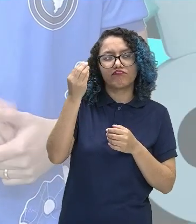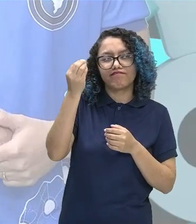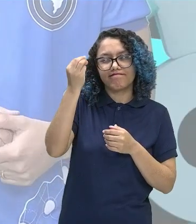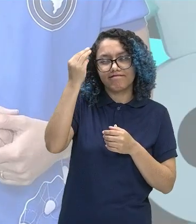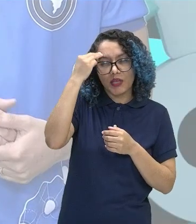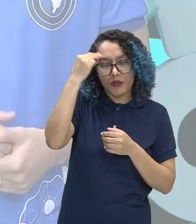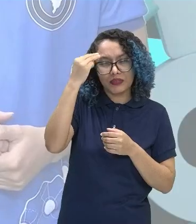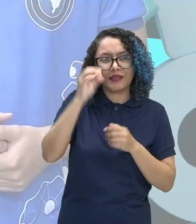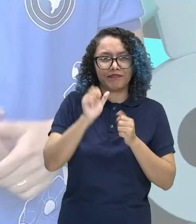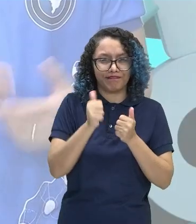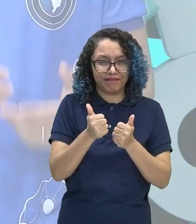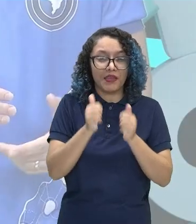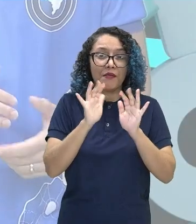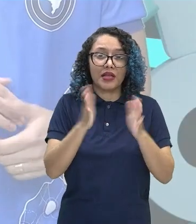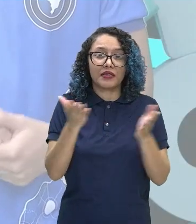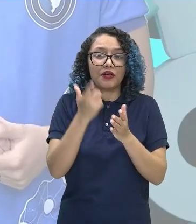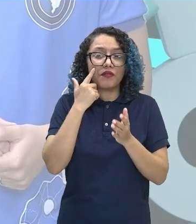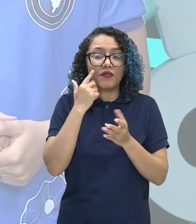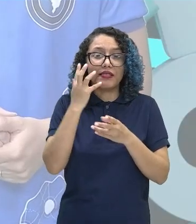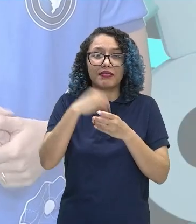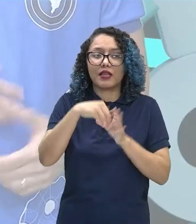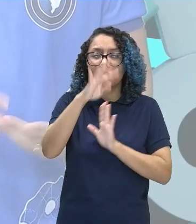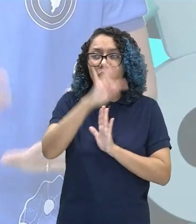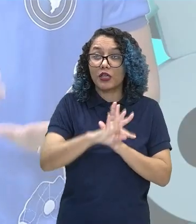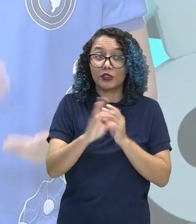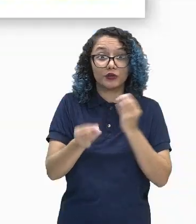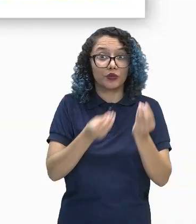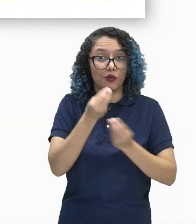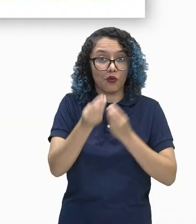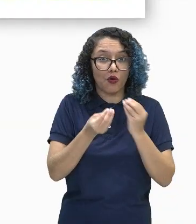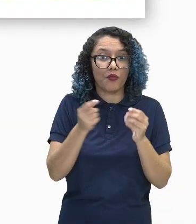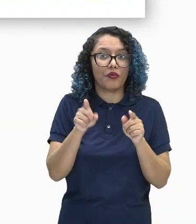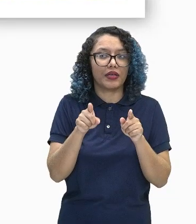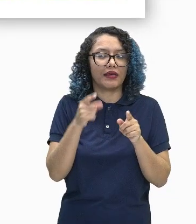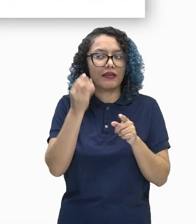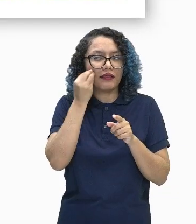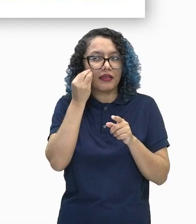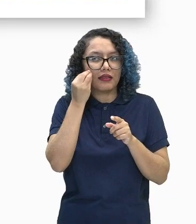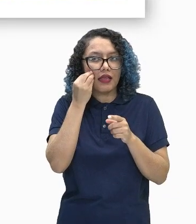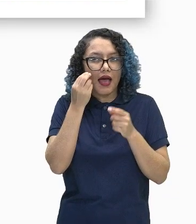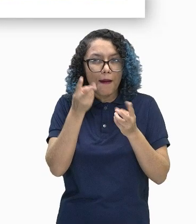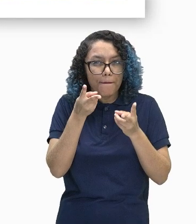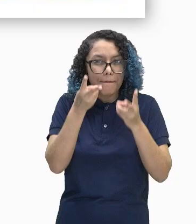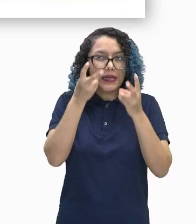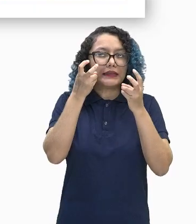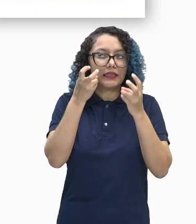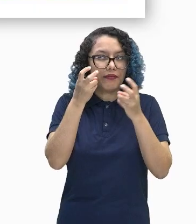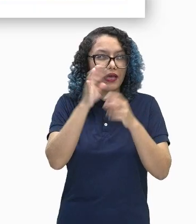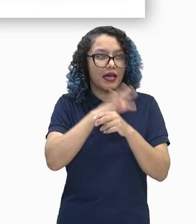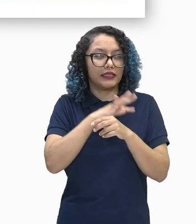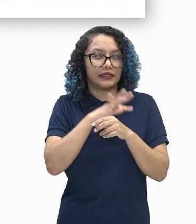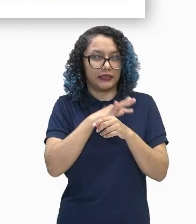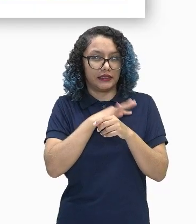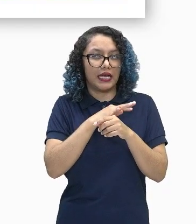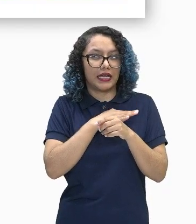ver como que elas ficam em um texto e vamos tentar identificar as técnicas de persuasão nesse texto. Então, nós